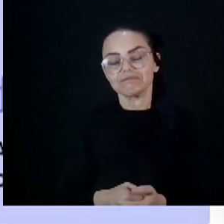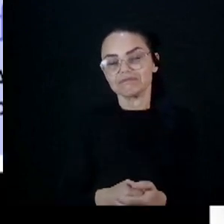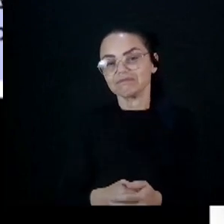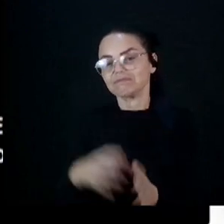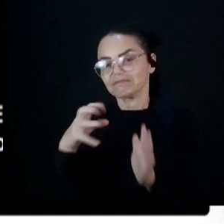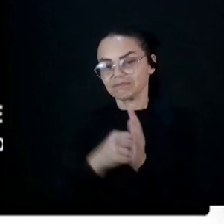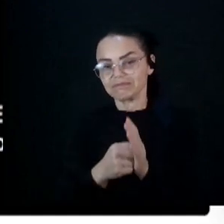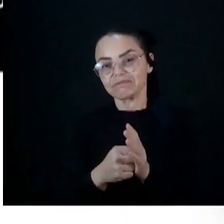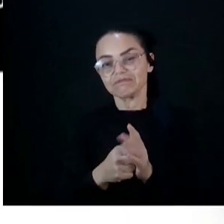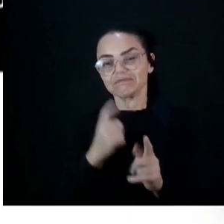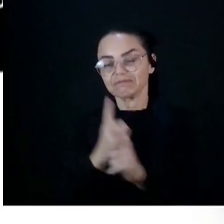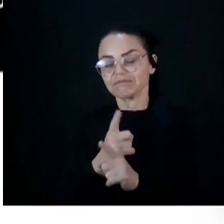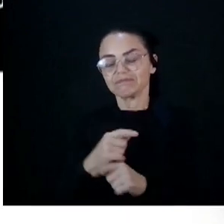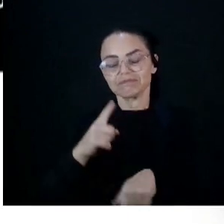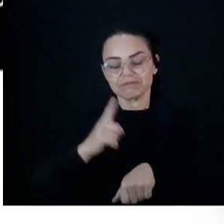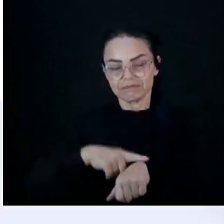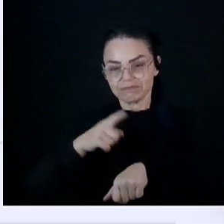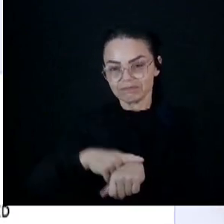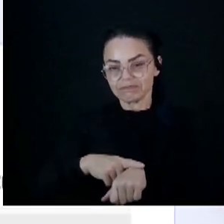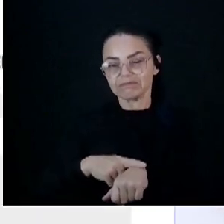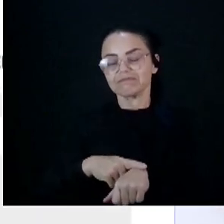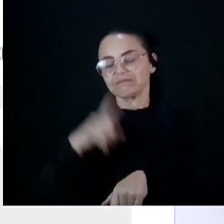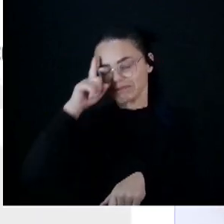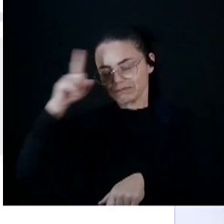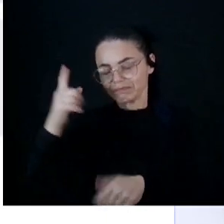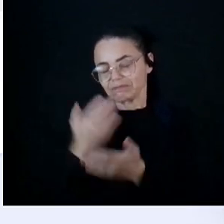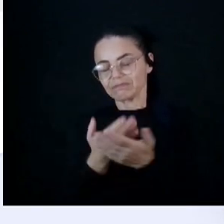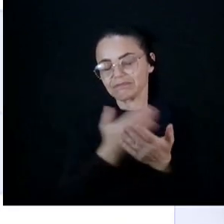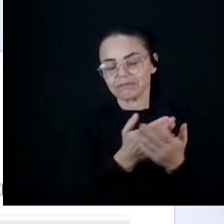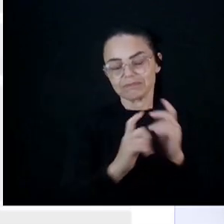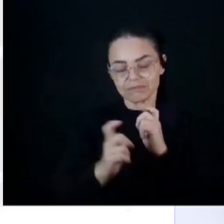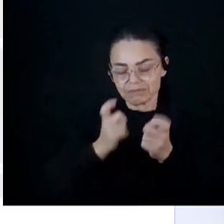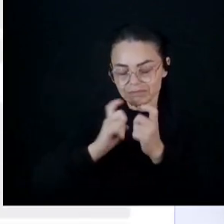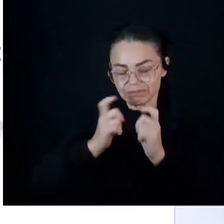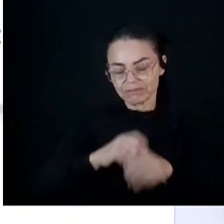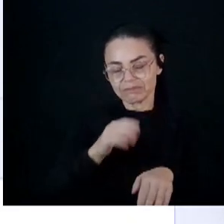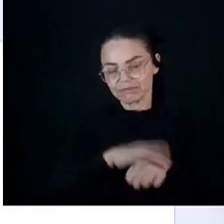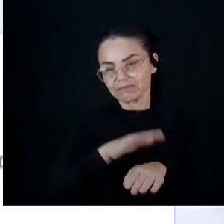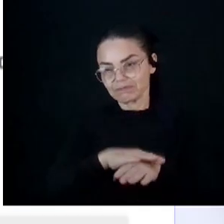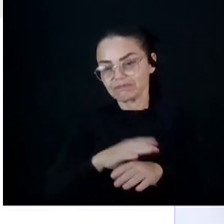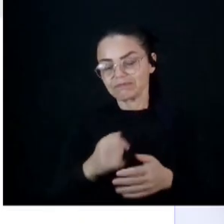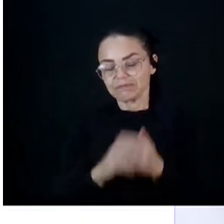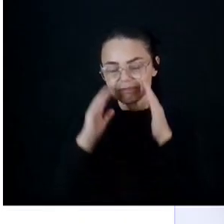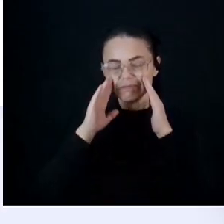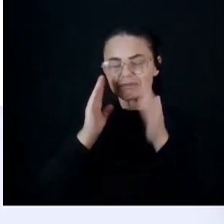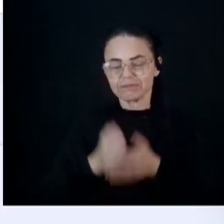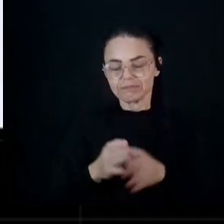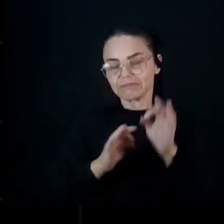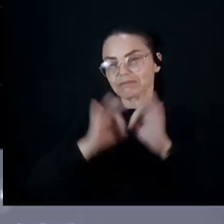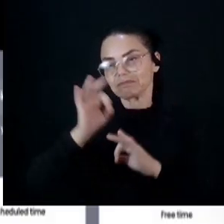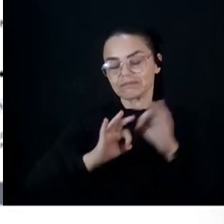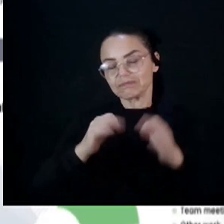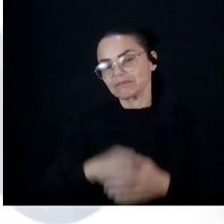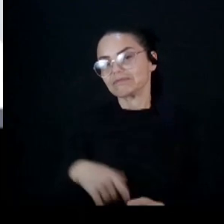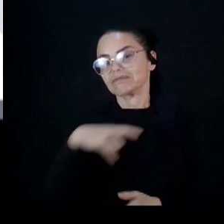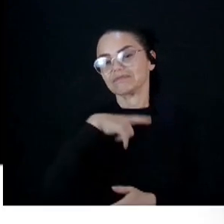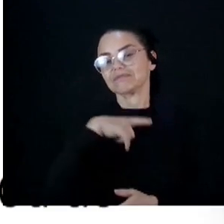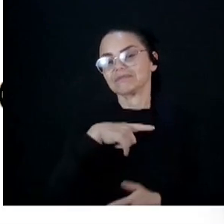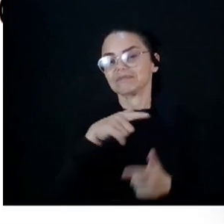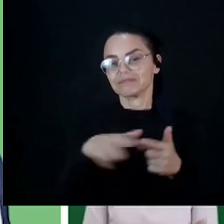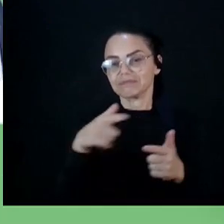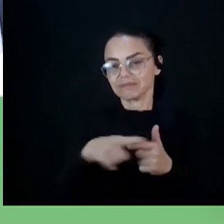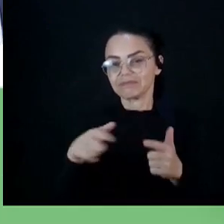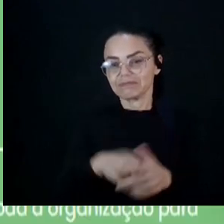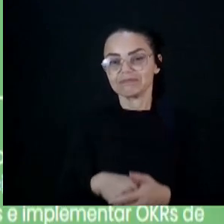encontra horários para hábitos, estudos, reuniões e momentos de foco, reajustando tudo quando surge um imprevisto. Em vez de